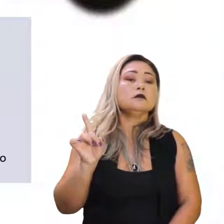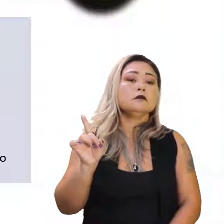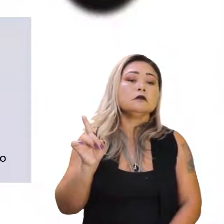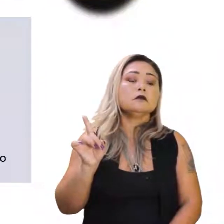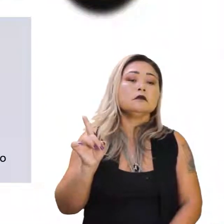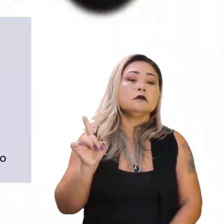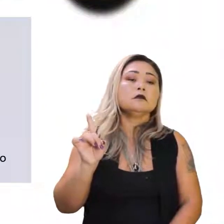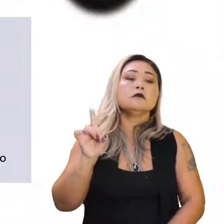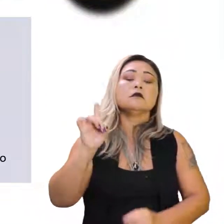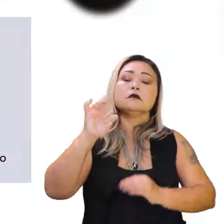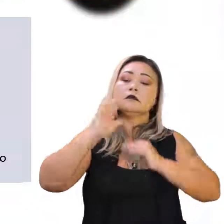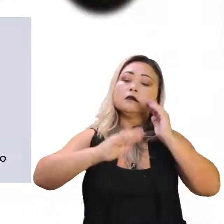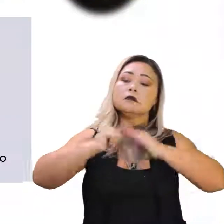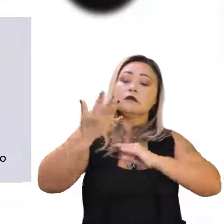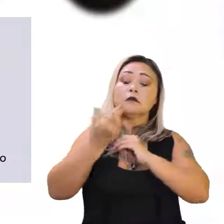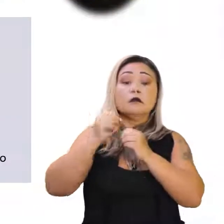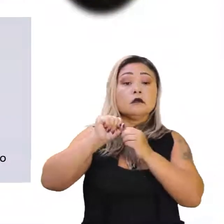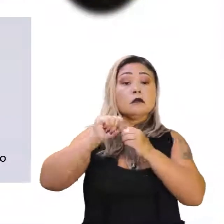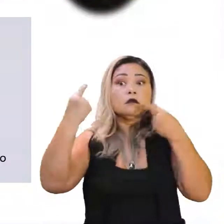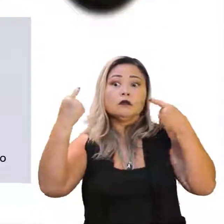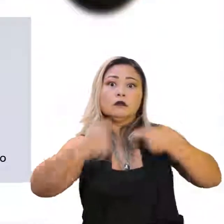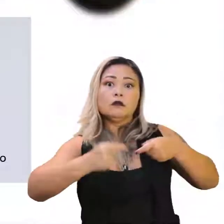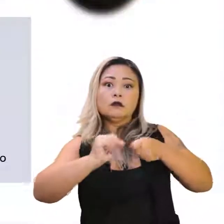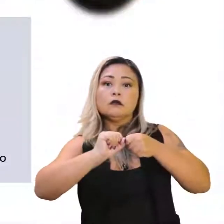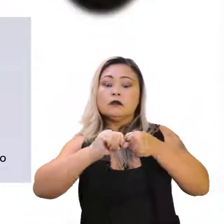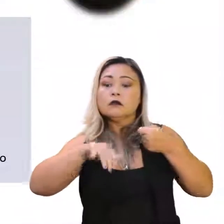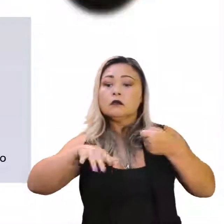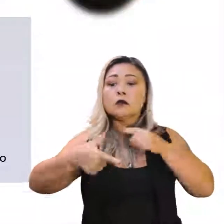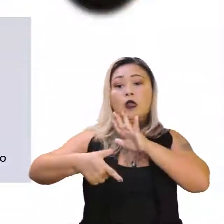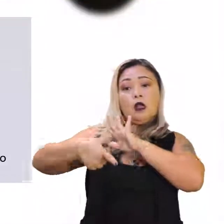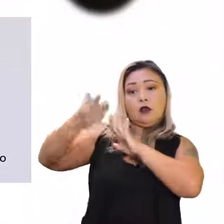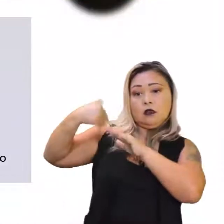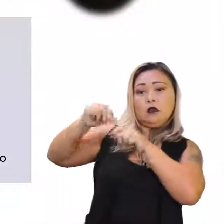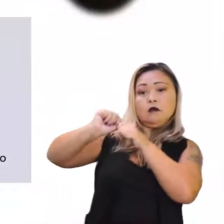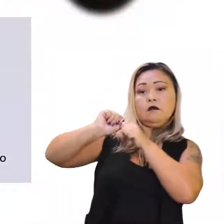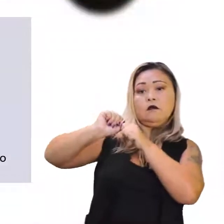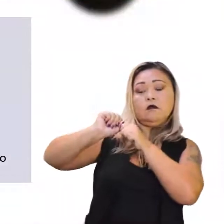foi os artistas que desafiaram as noções prévias do